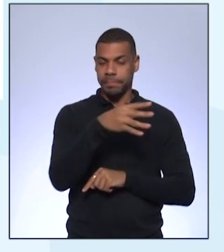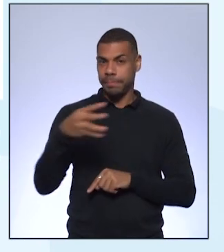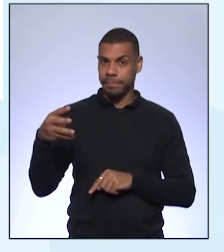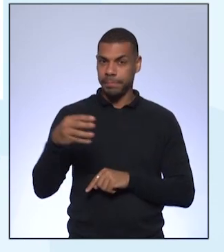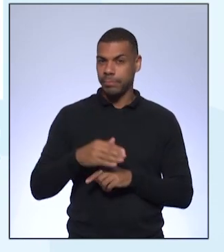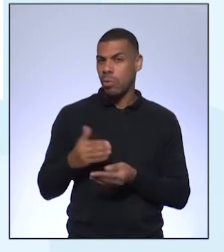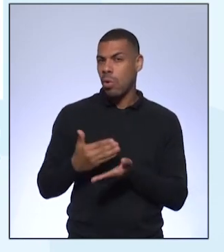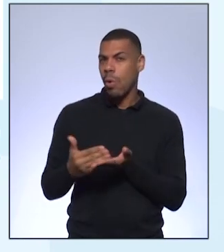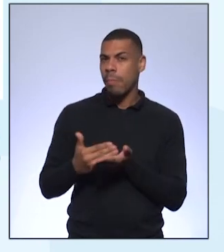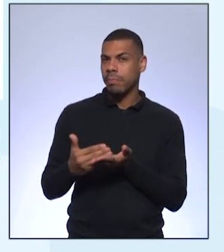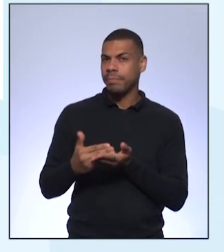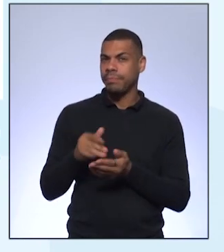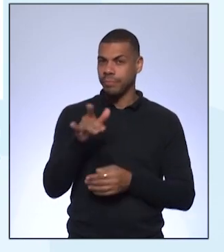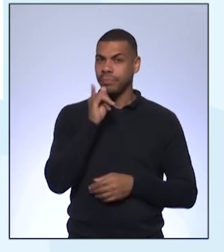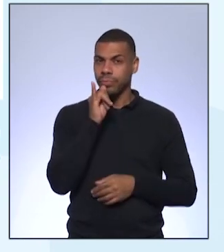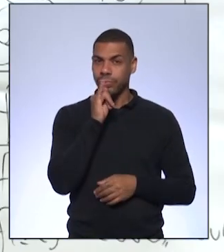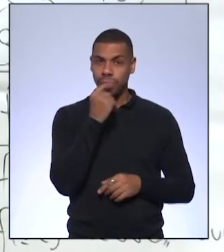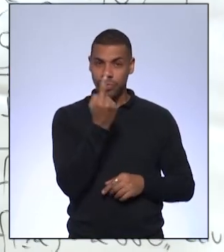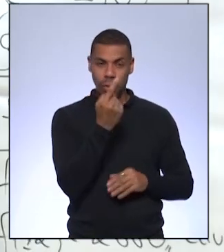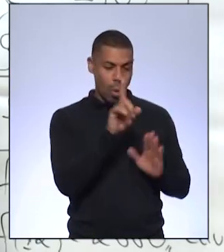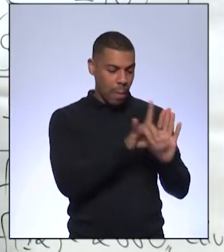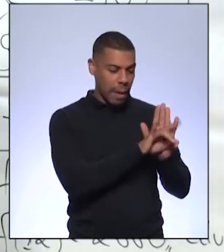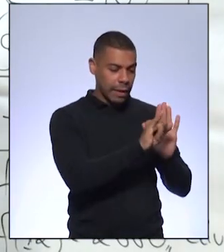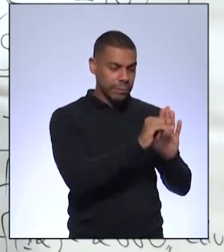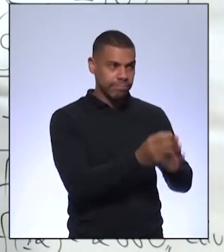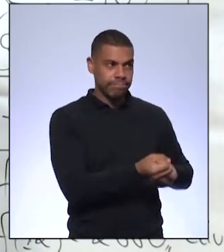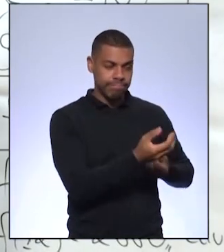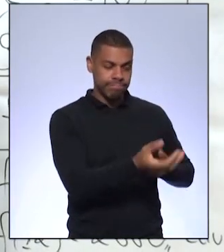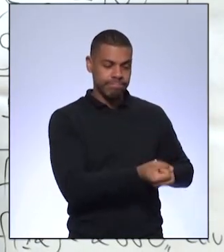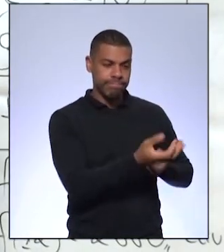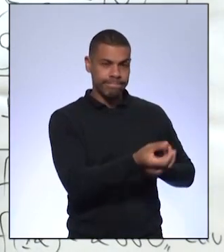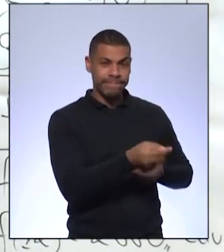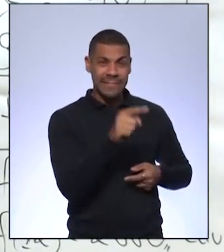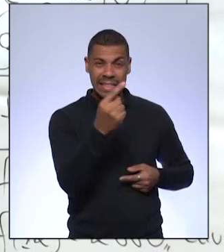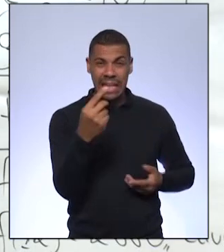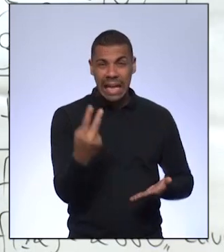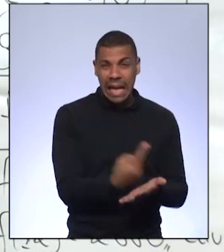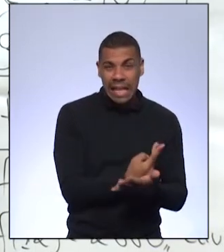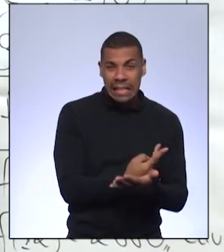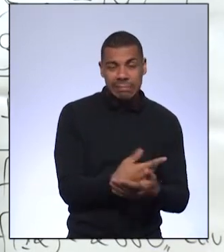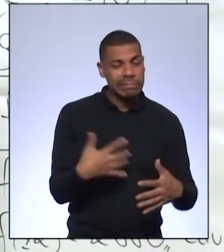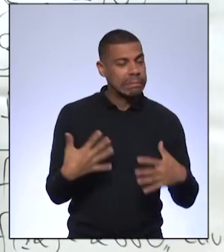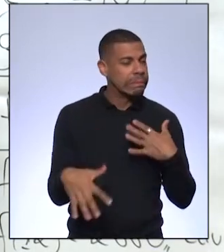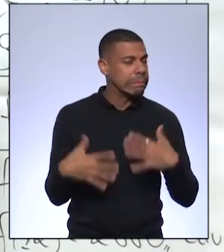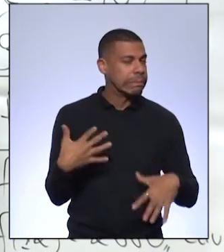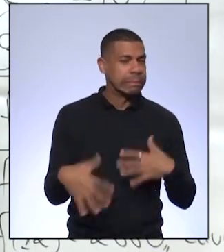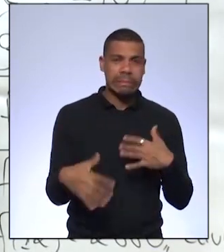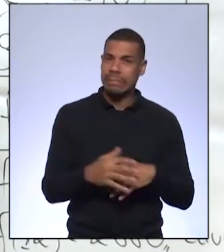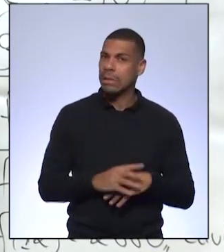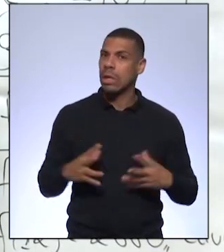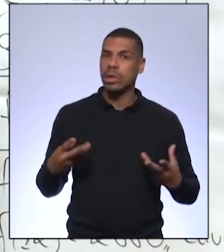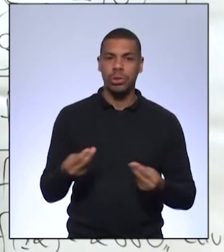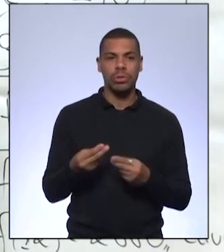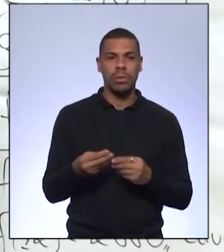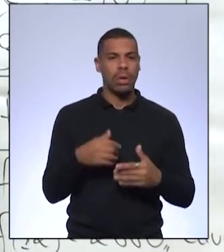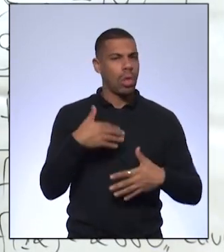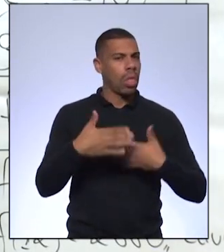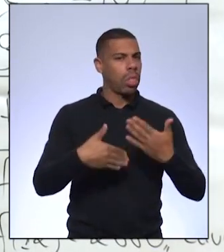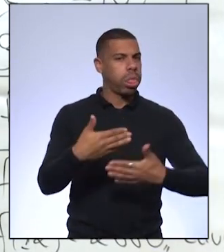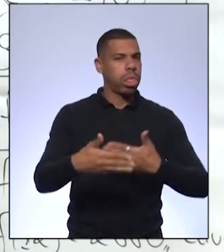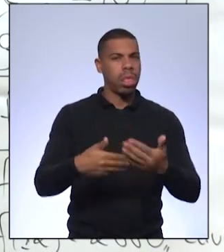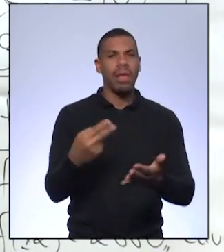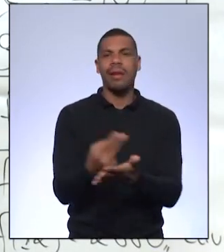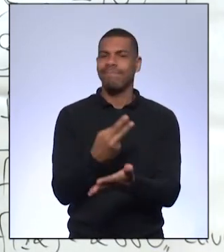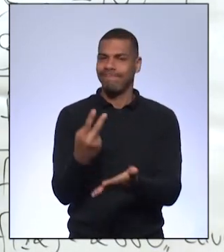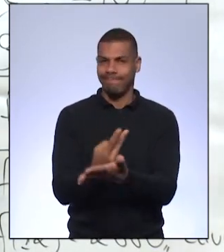do começo. Ou seja, se você fizer uma lei de formação errada, equivocada, o que acontece? É um efeito cascata.